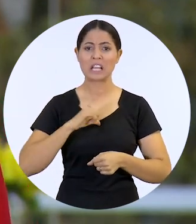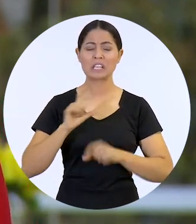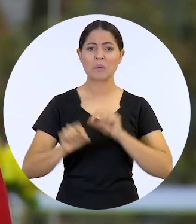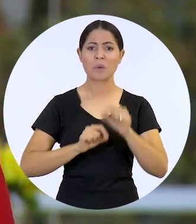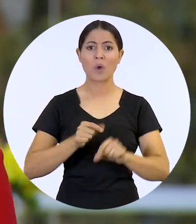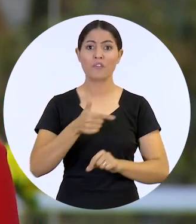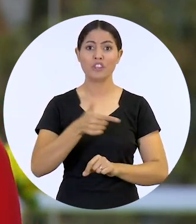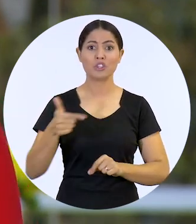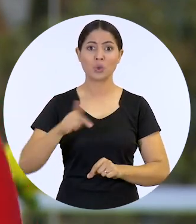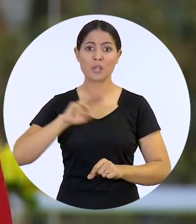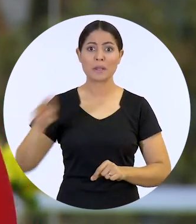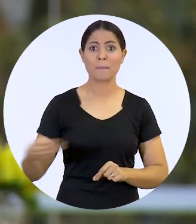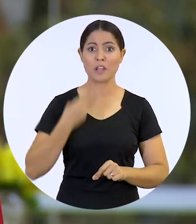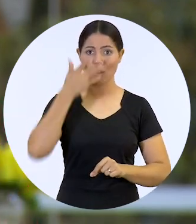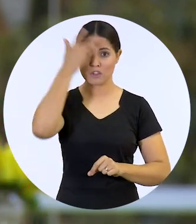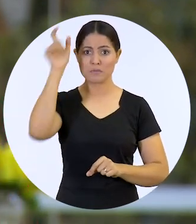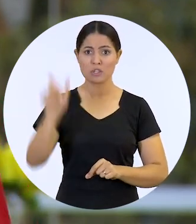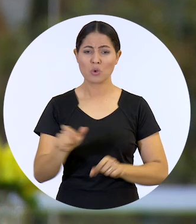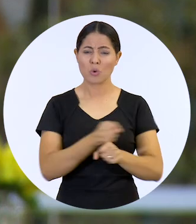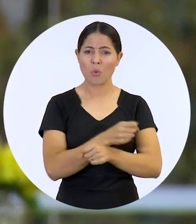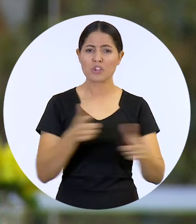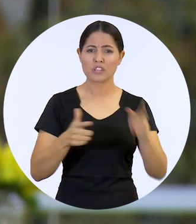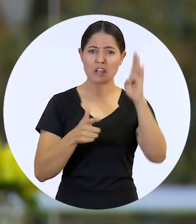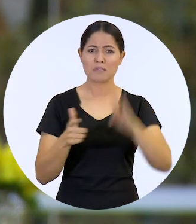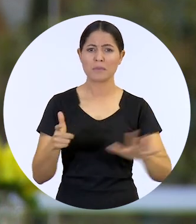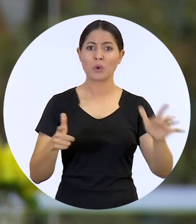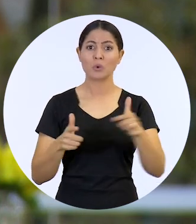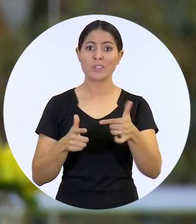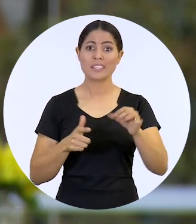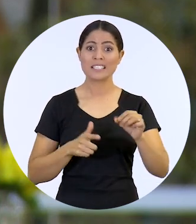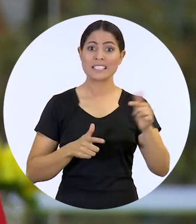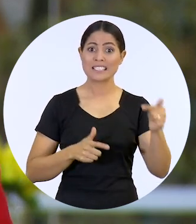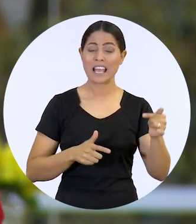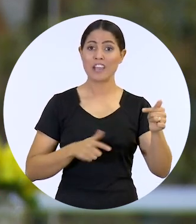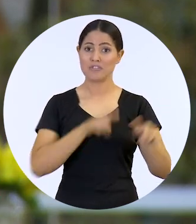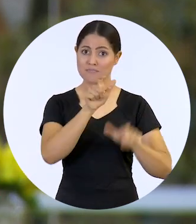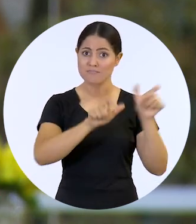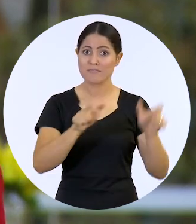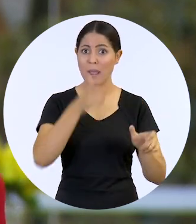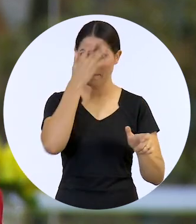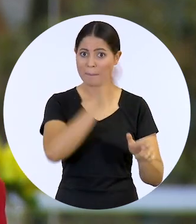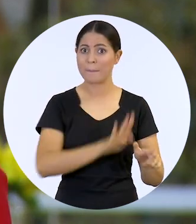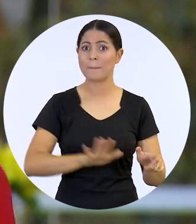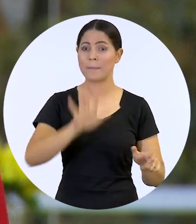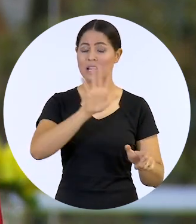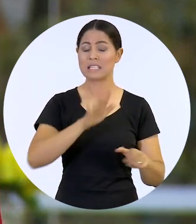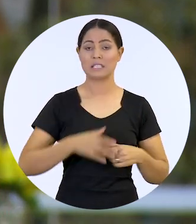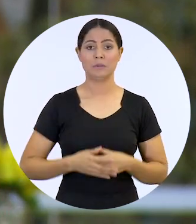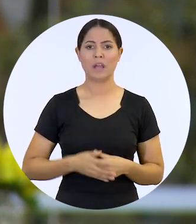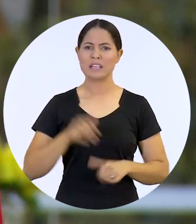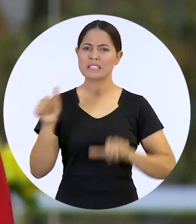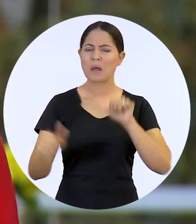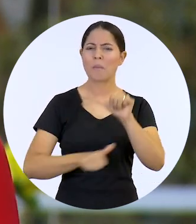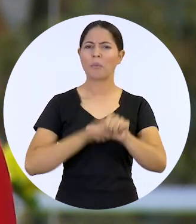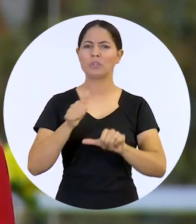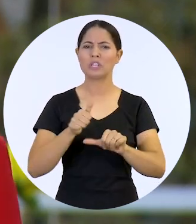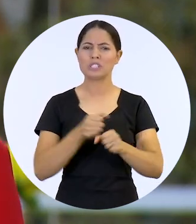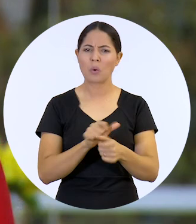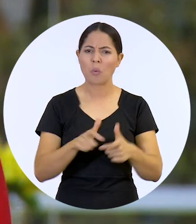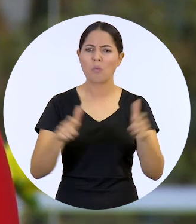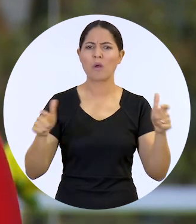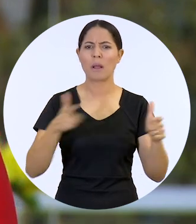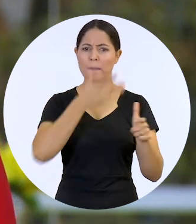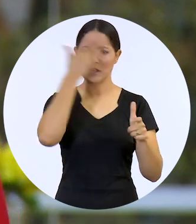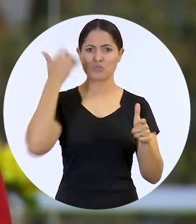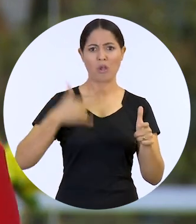anos representavam quase 22 milhões no universo de 207 milhões de brasileiros. E essa mudança no